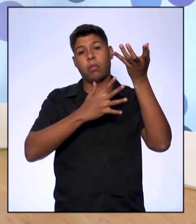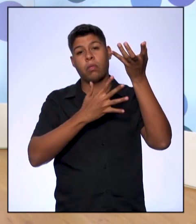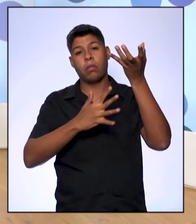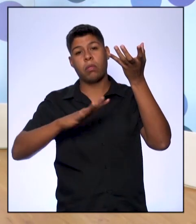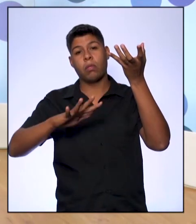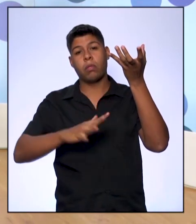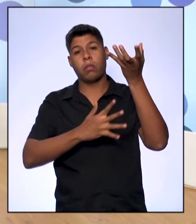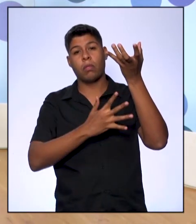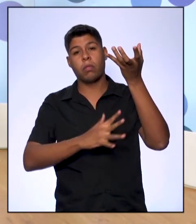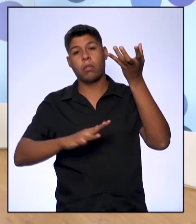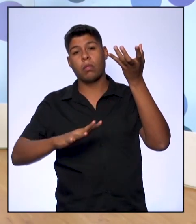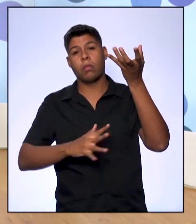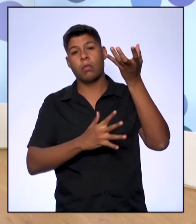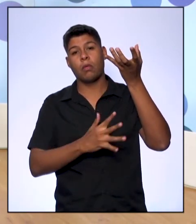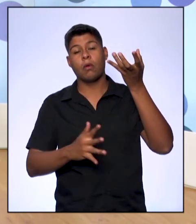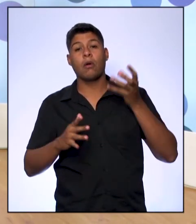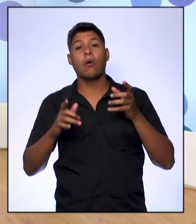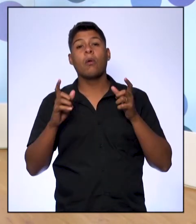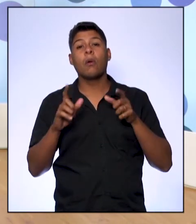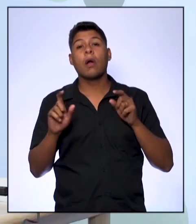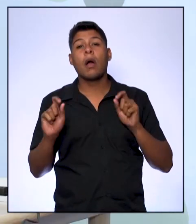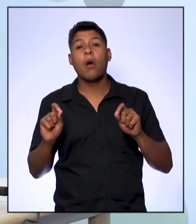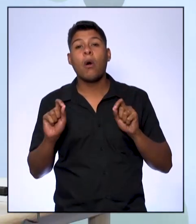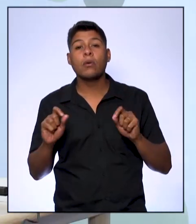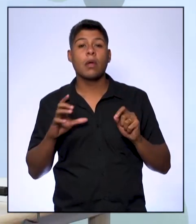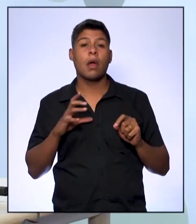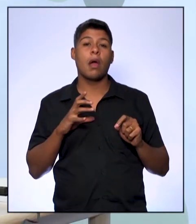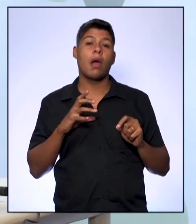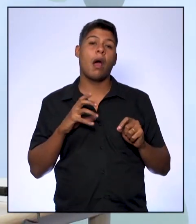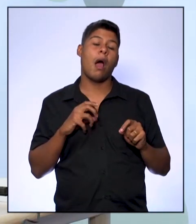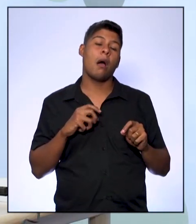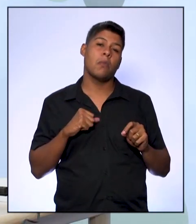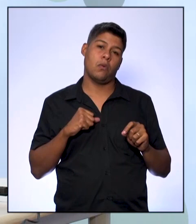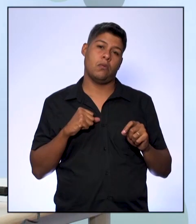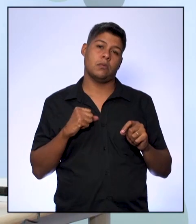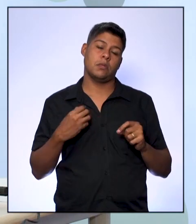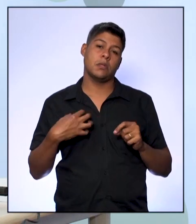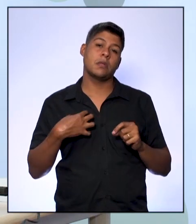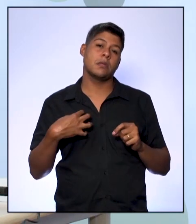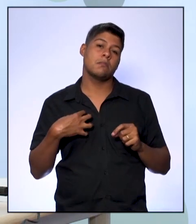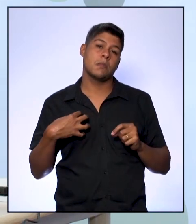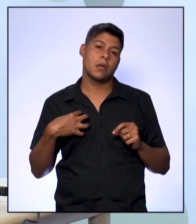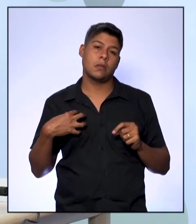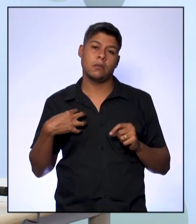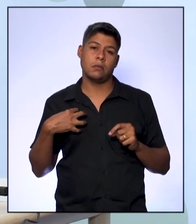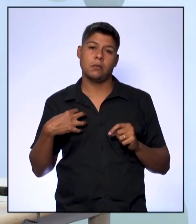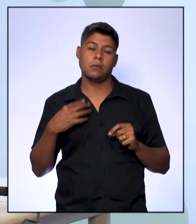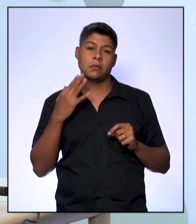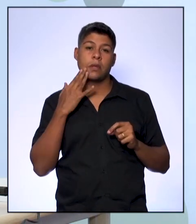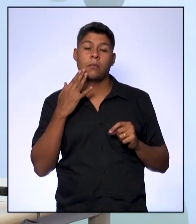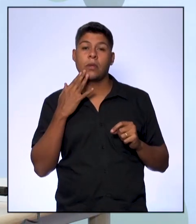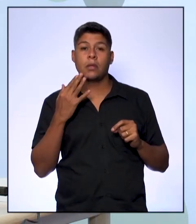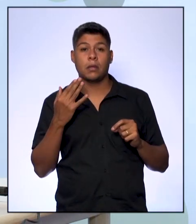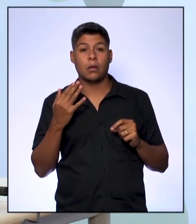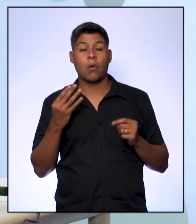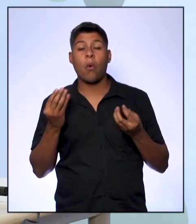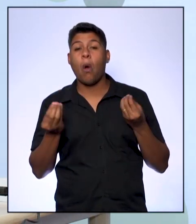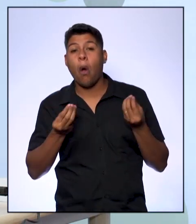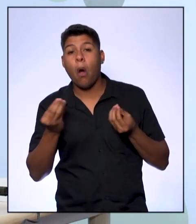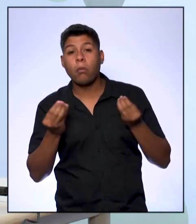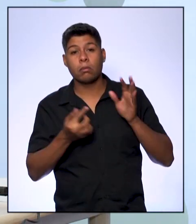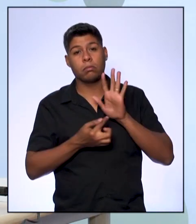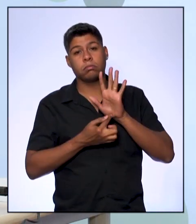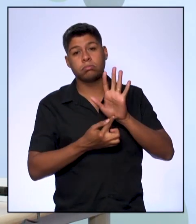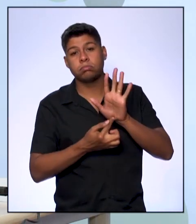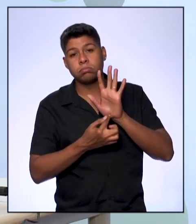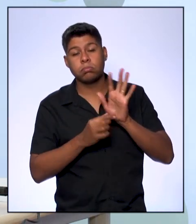a primavera está no lugar de amor onde o eu lírico enfatiza esse sentimento tá então quer dizer como que eu vou sofro